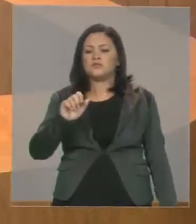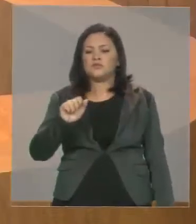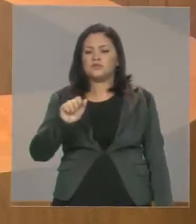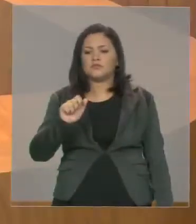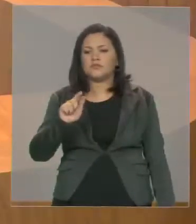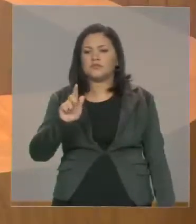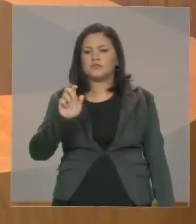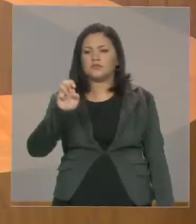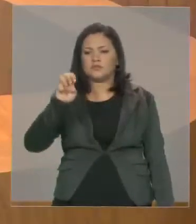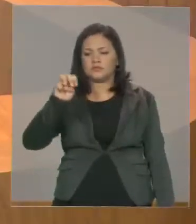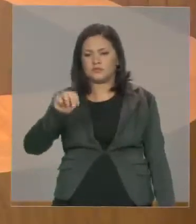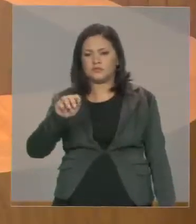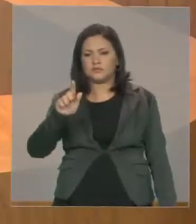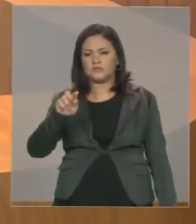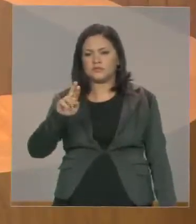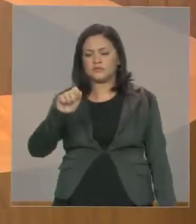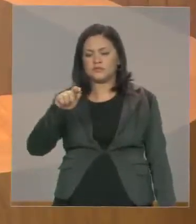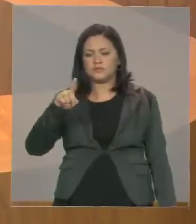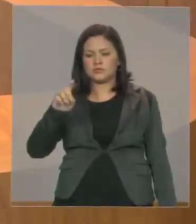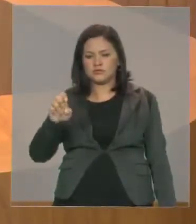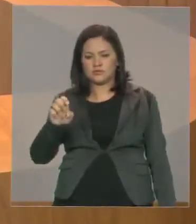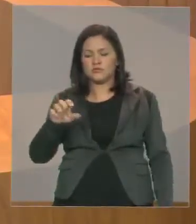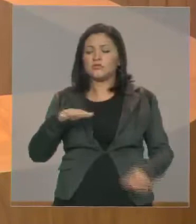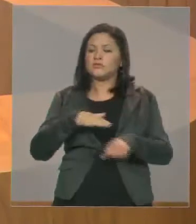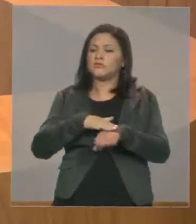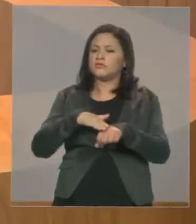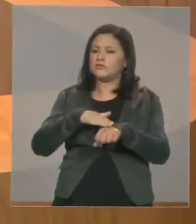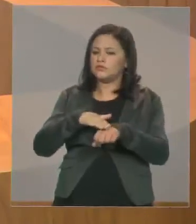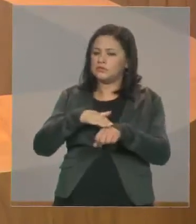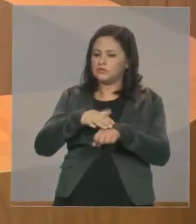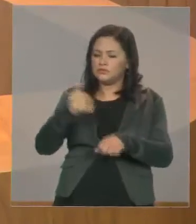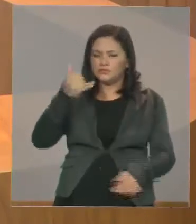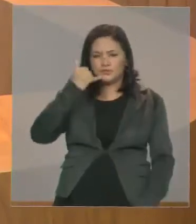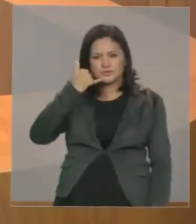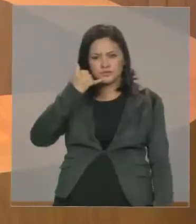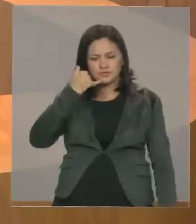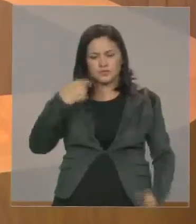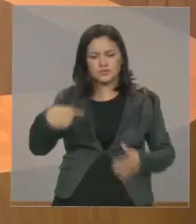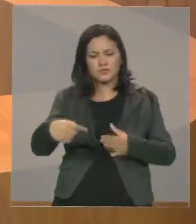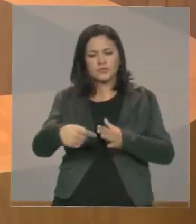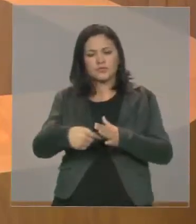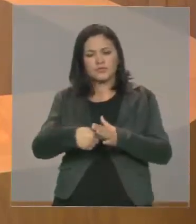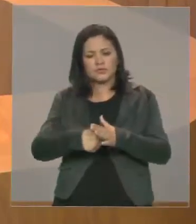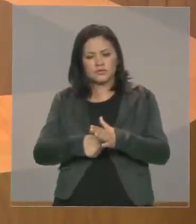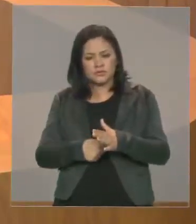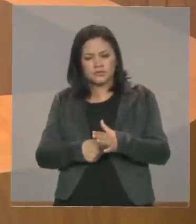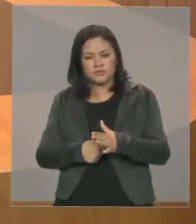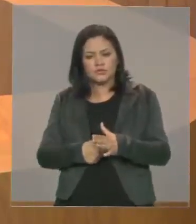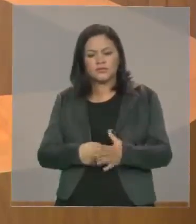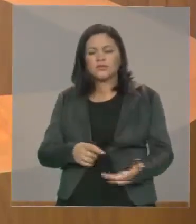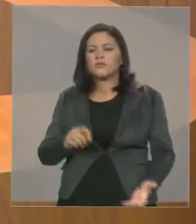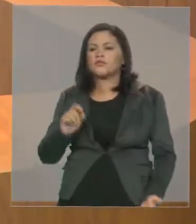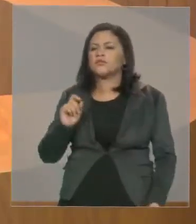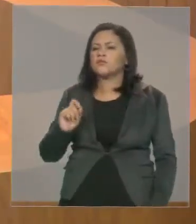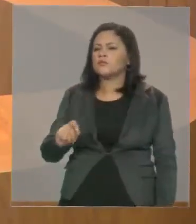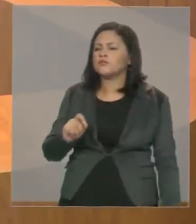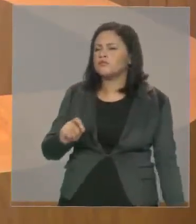comigo pelo telefone, após perguntar-me o que é que a gente podia esperar daqui para frente do Brasil,